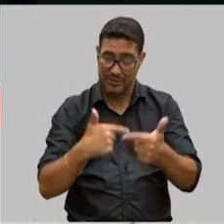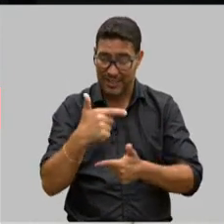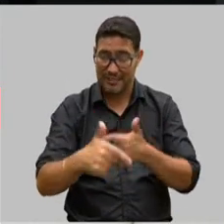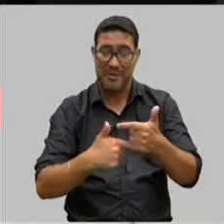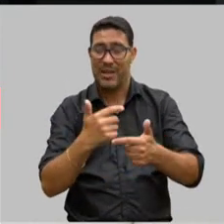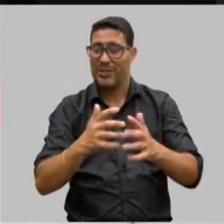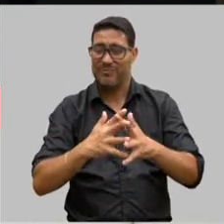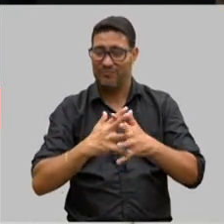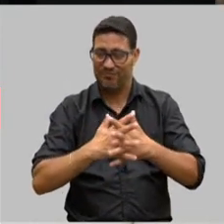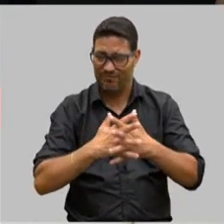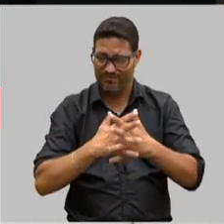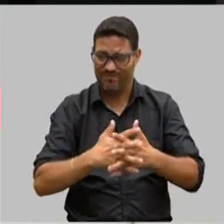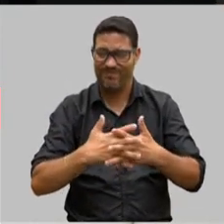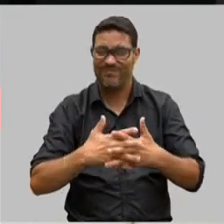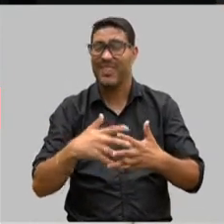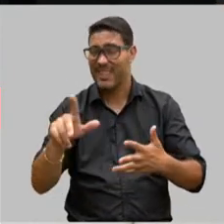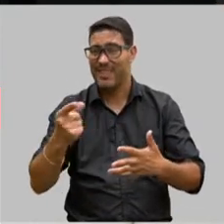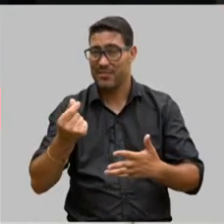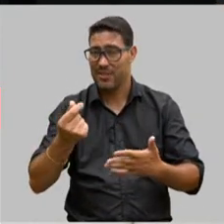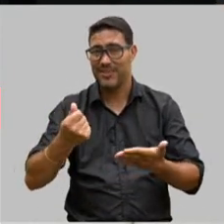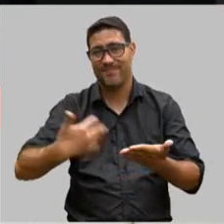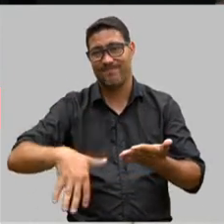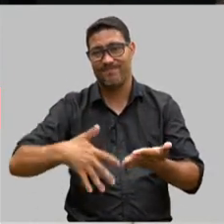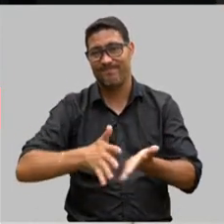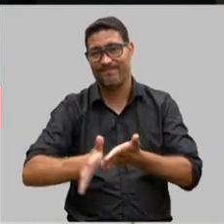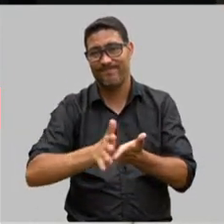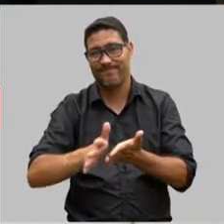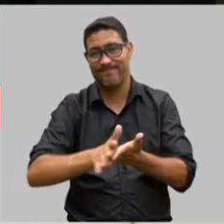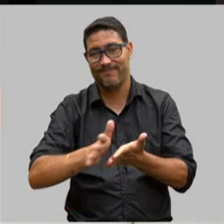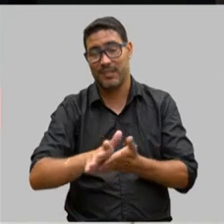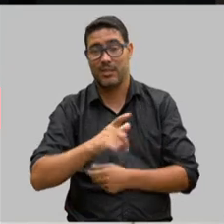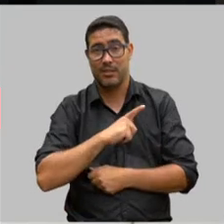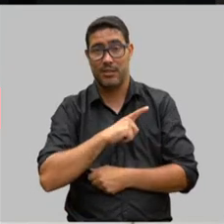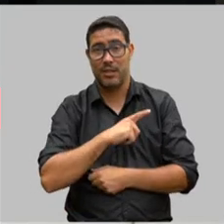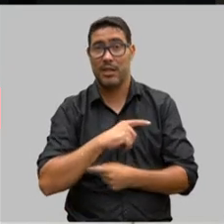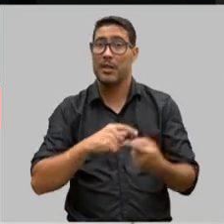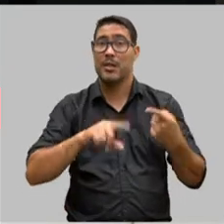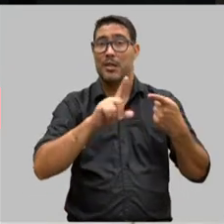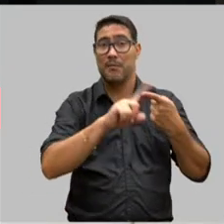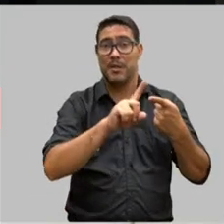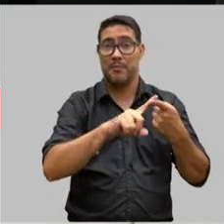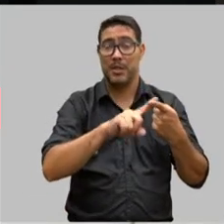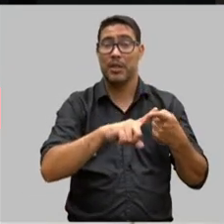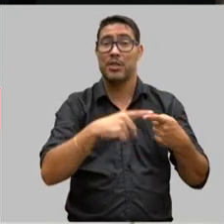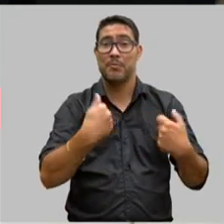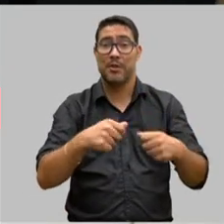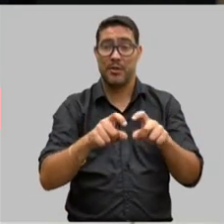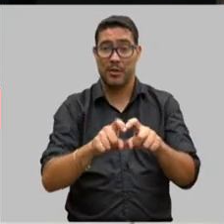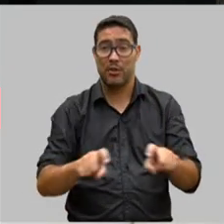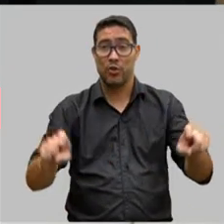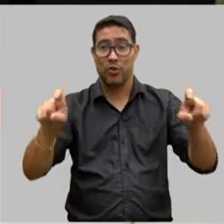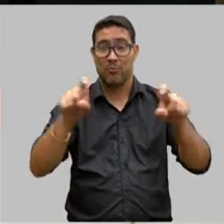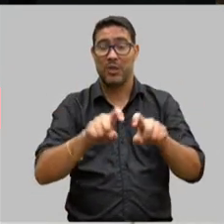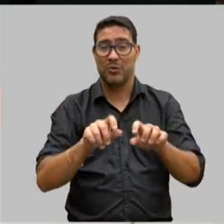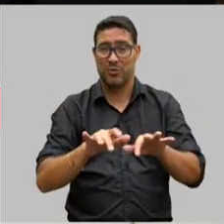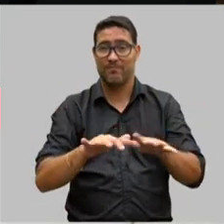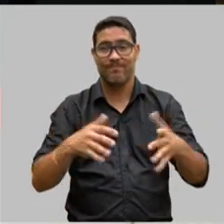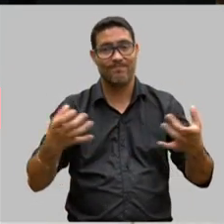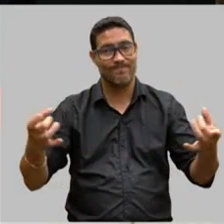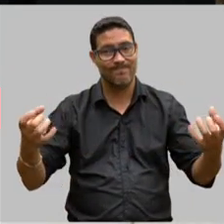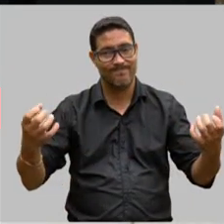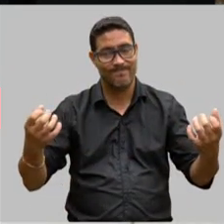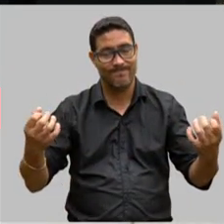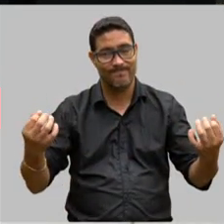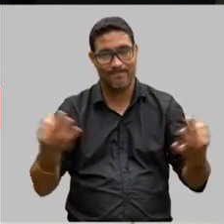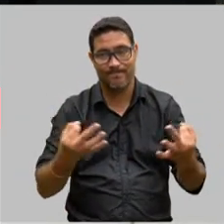demanda muitos custos. Primeiro, nós precisamos de computadores de alto desempenho. Ok,